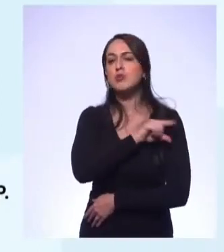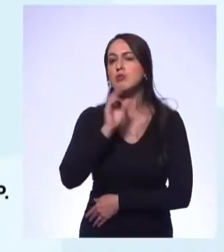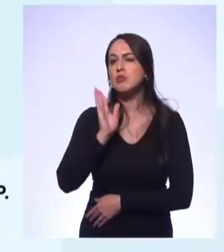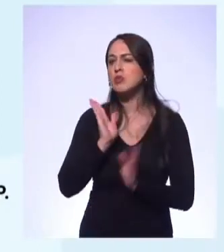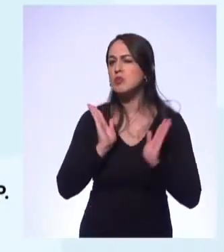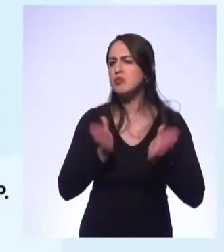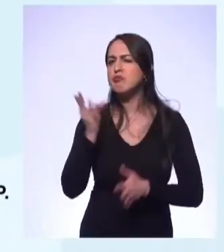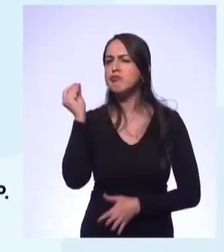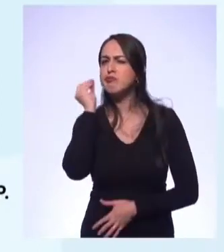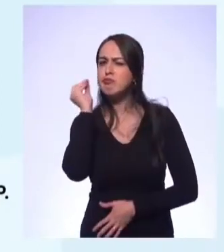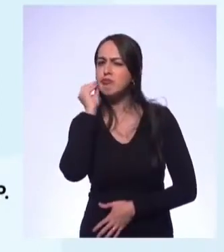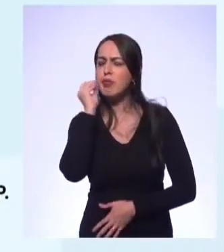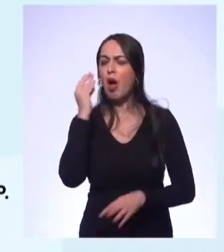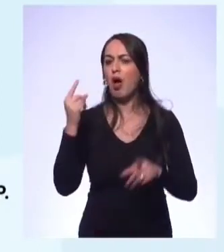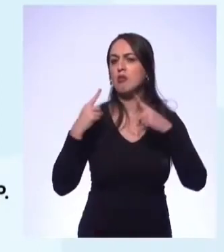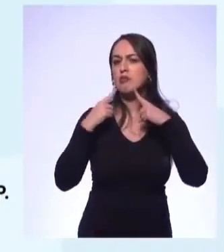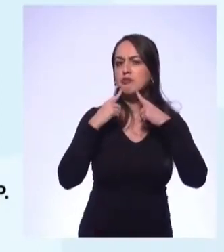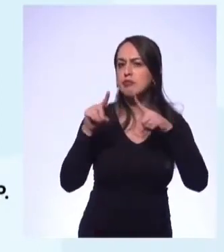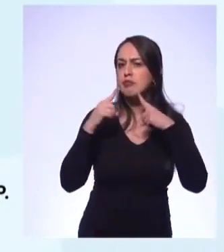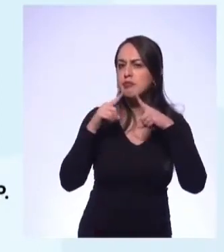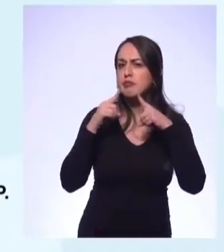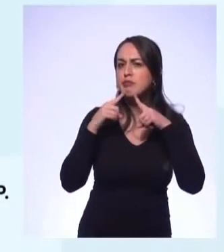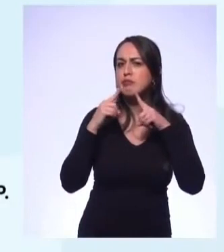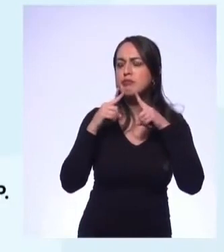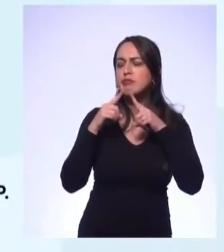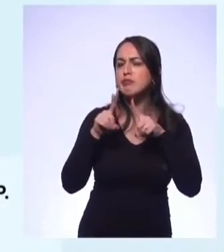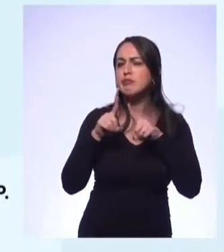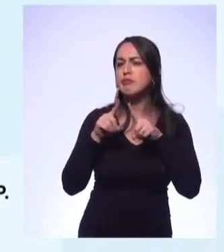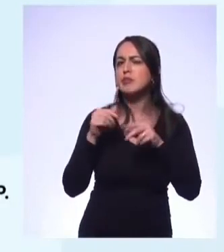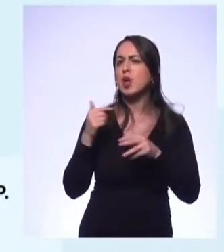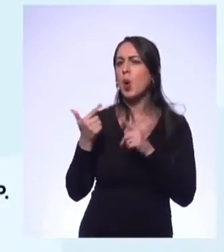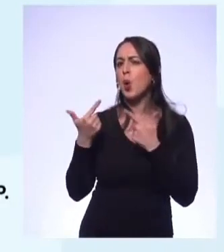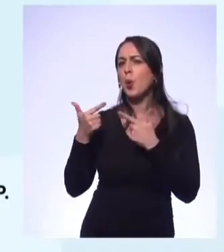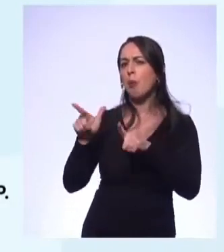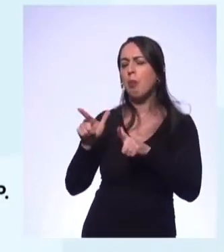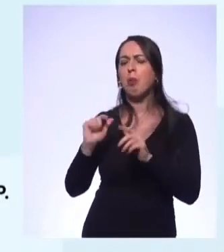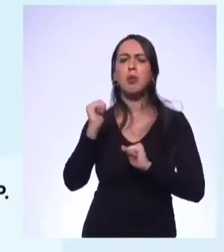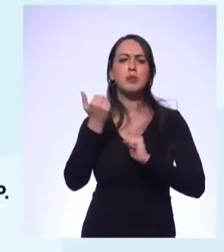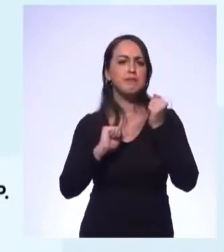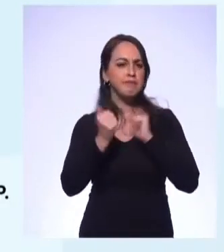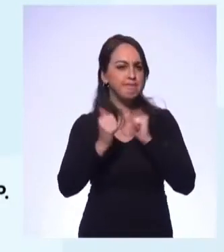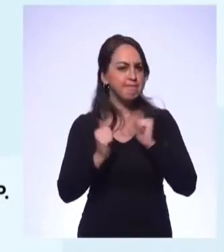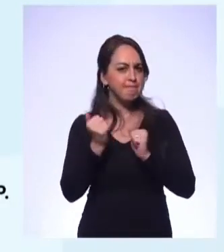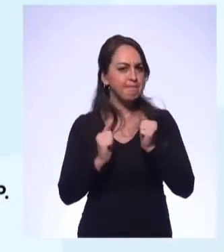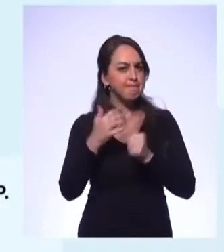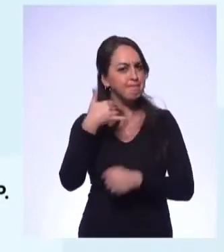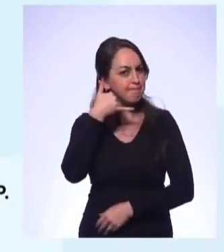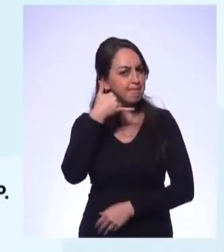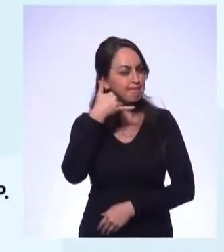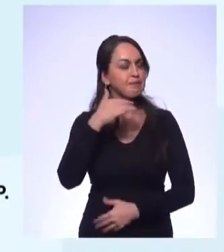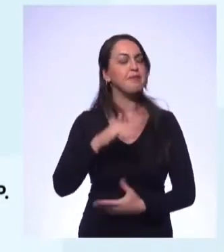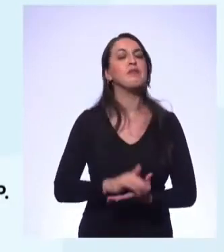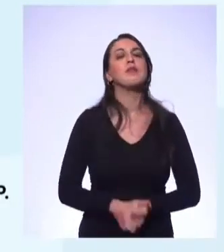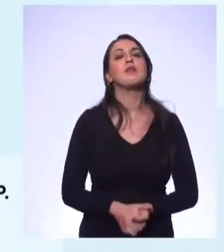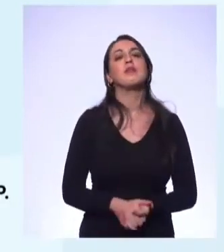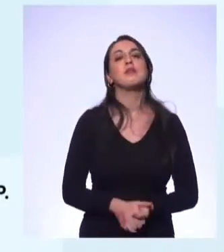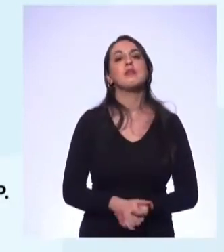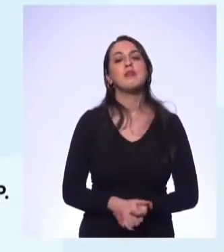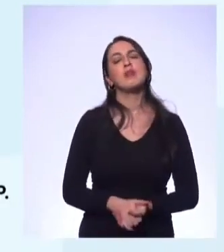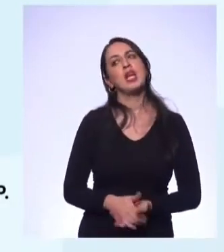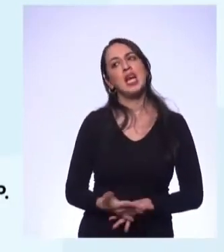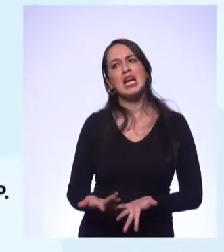reclamação contra empresas de telefonia? Tem alunos falando que não. Não. Mas a mãe e o pai dele já